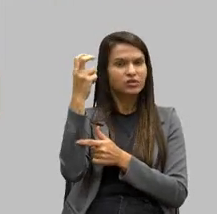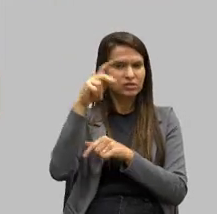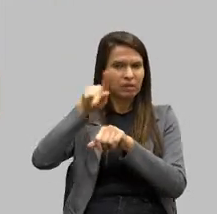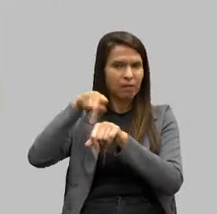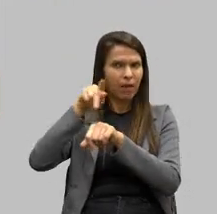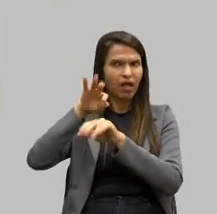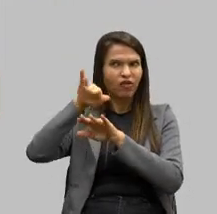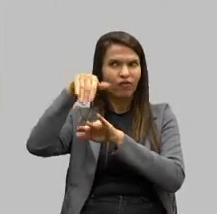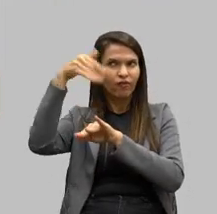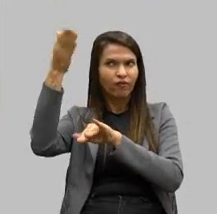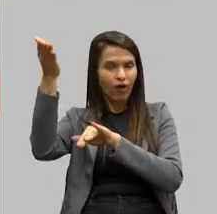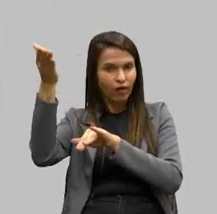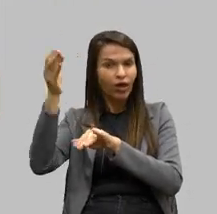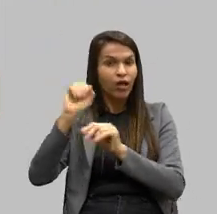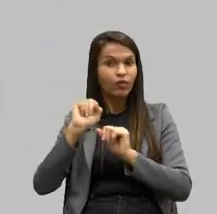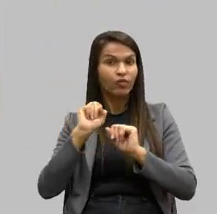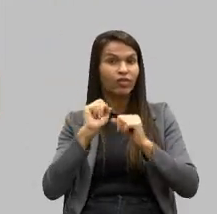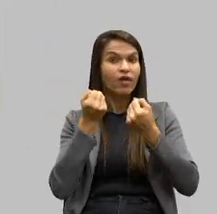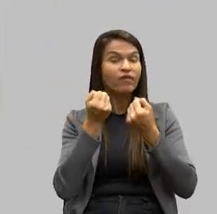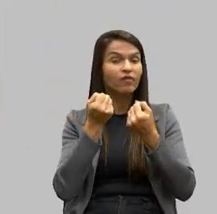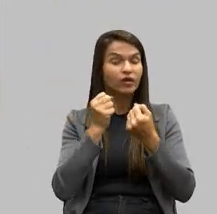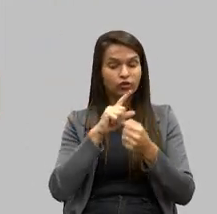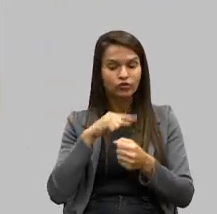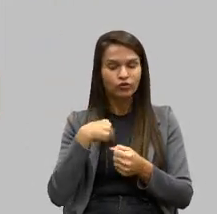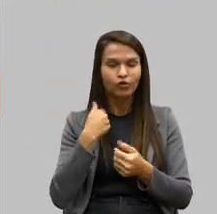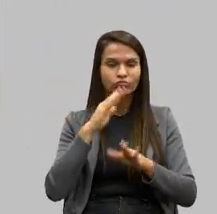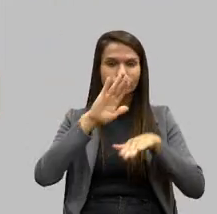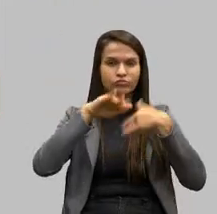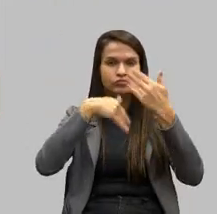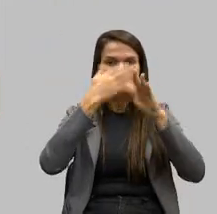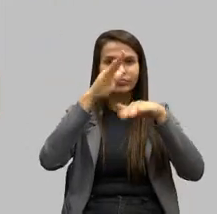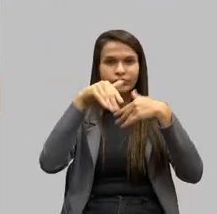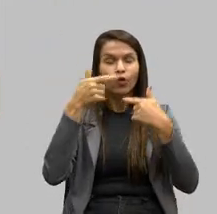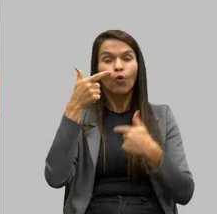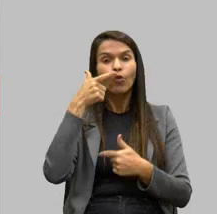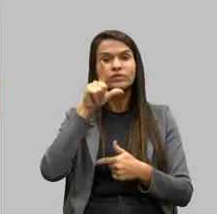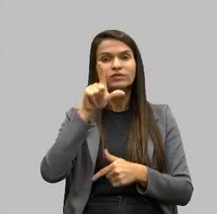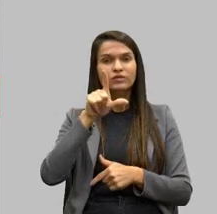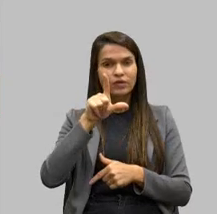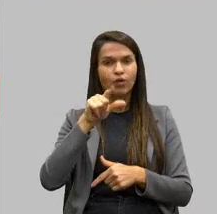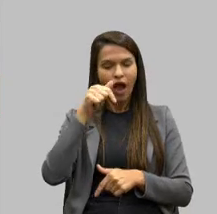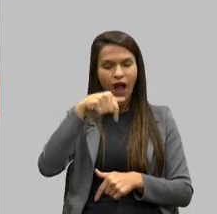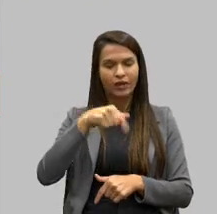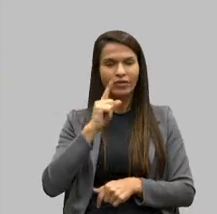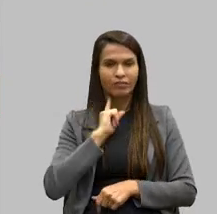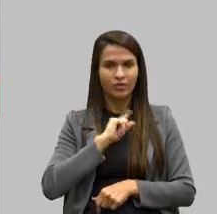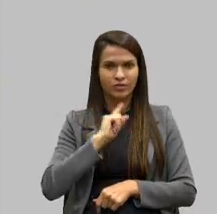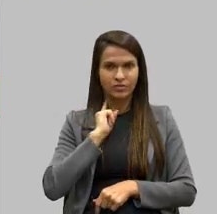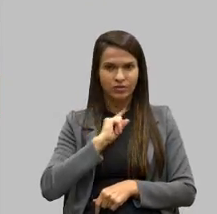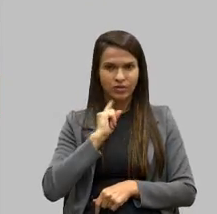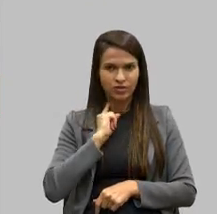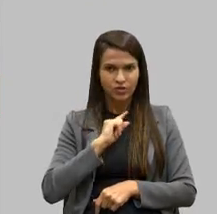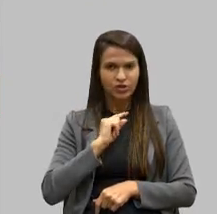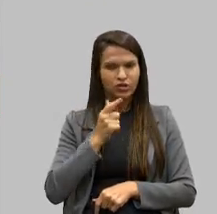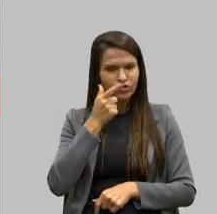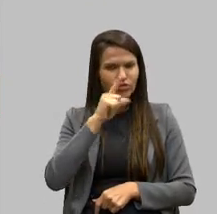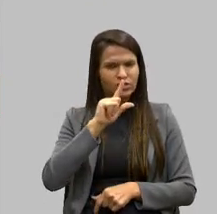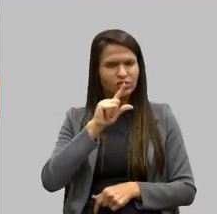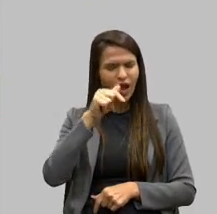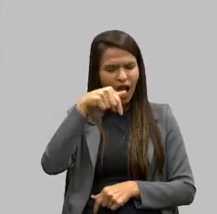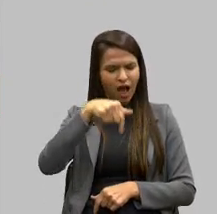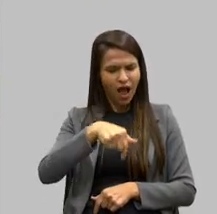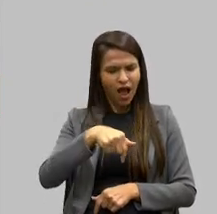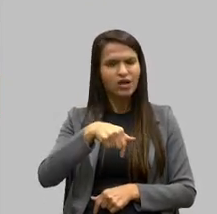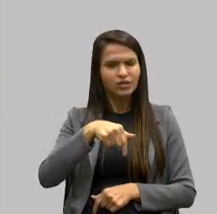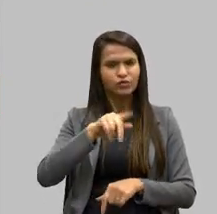estrangeiros. eu defendo que a gente avance e que a gente construa aqui em Minas Gerais, que a gente construa aqui